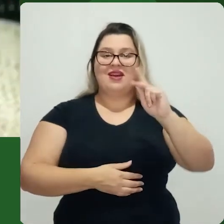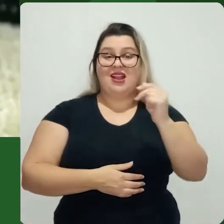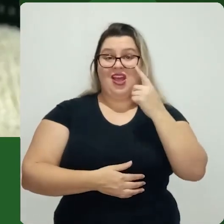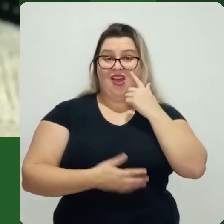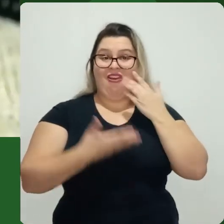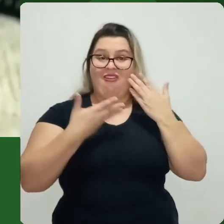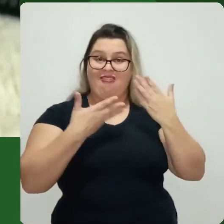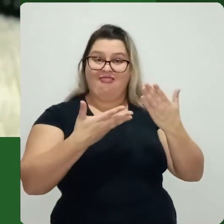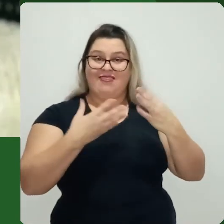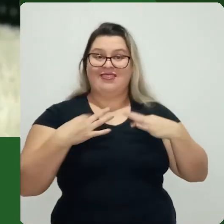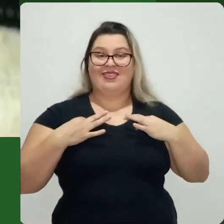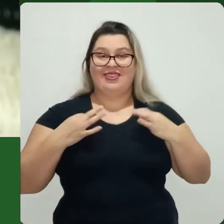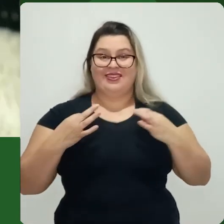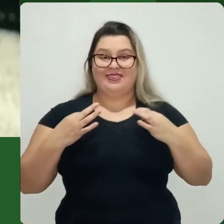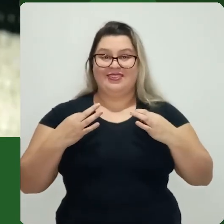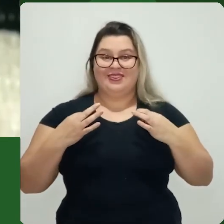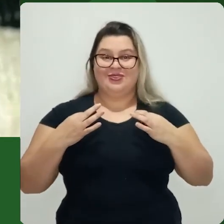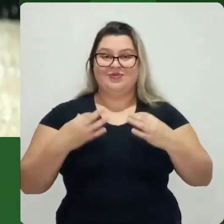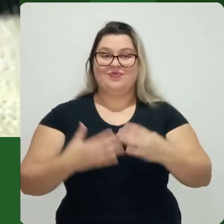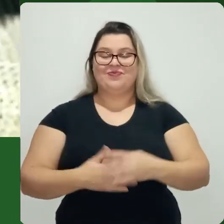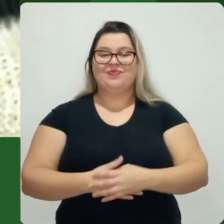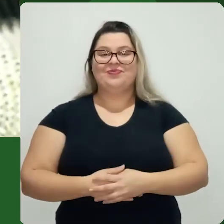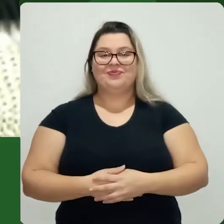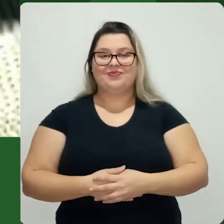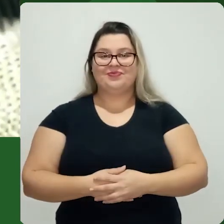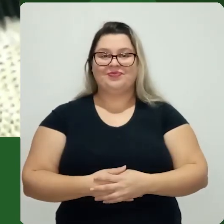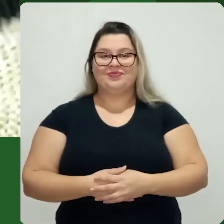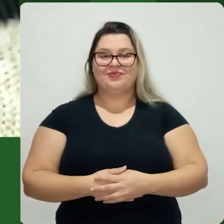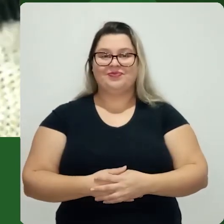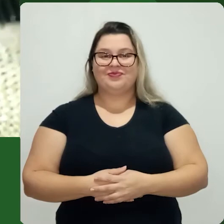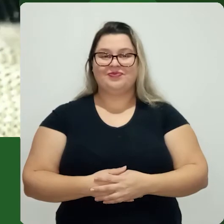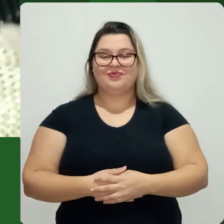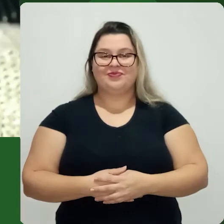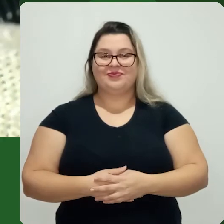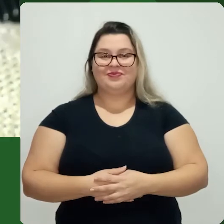Olha só como é que fica o tecido pela visão de dentro.